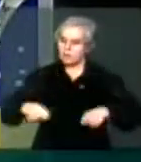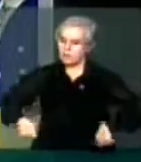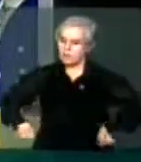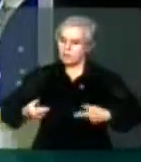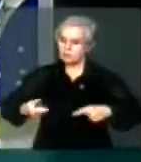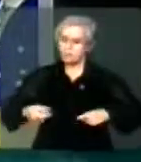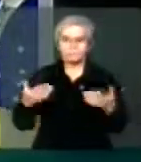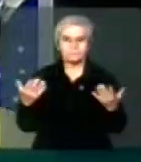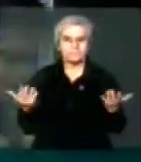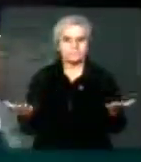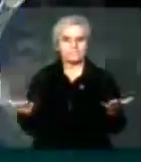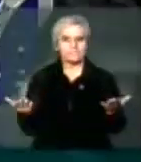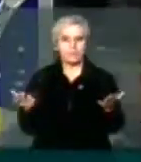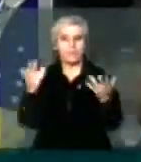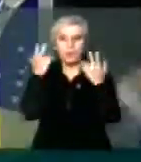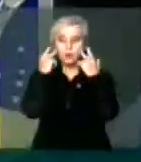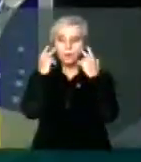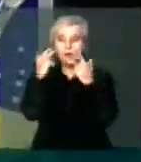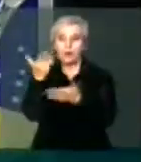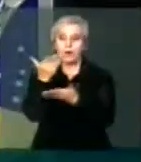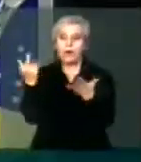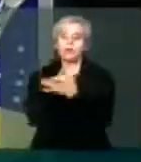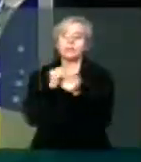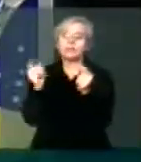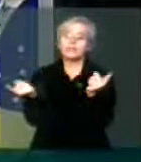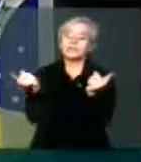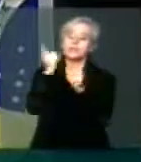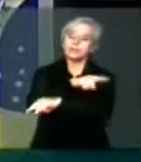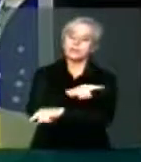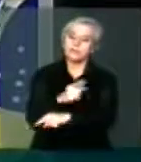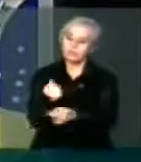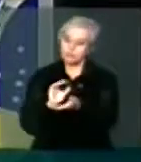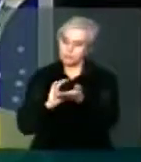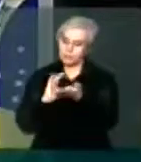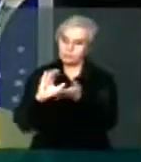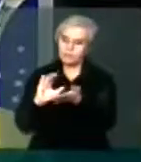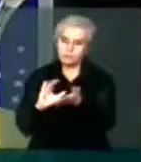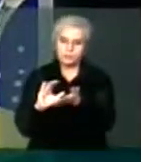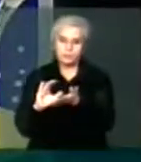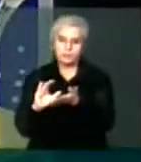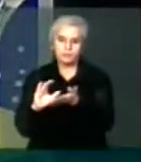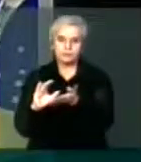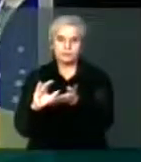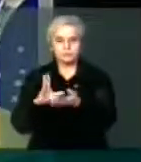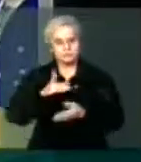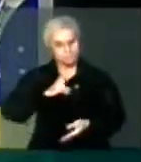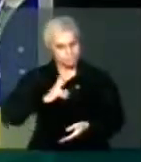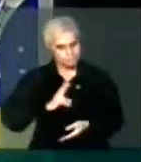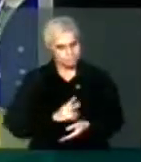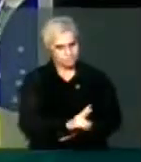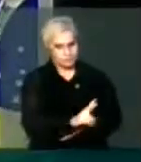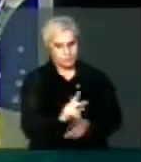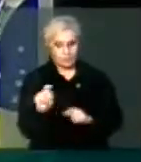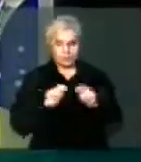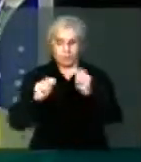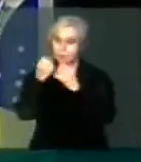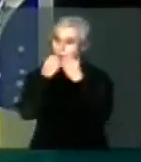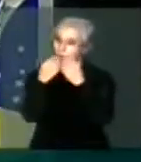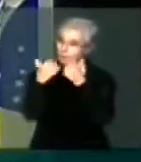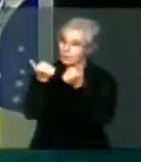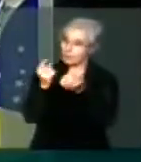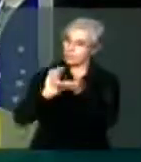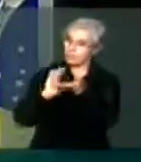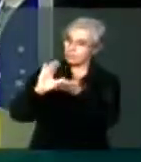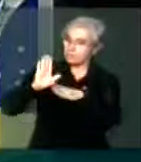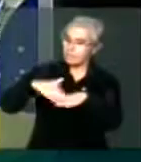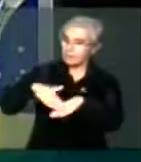inovação. Em geral, ocorre o contrário. O investimento em P&D é procíclico. Quando a economia vai bem, se investe